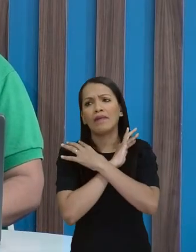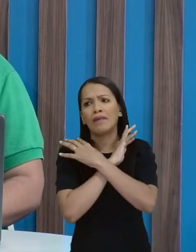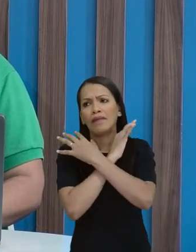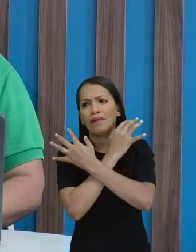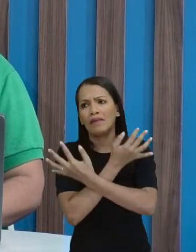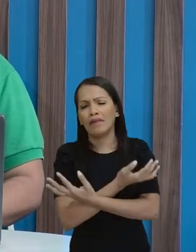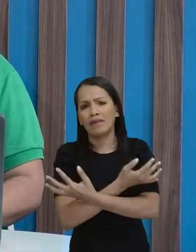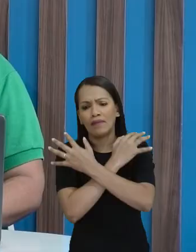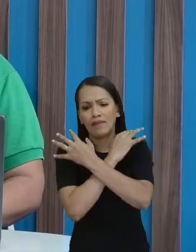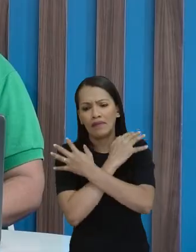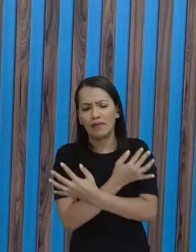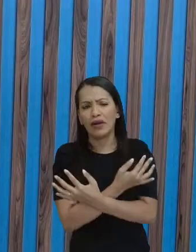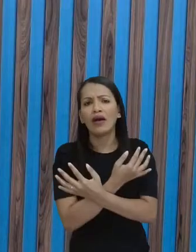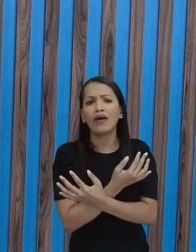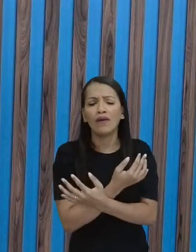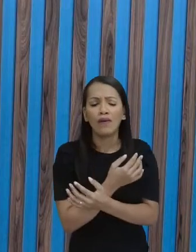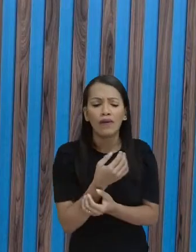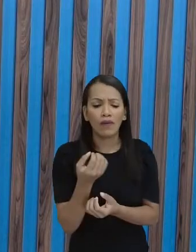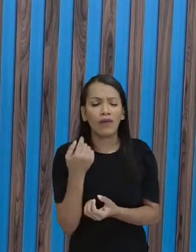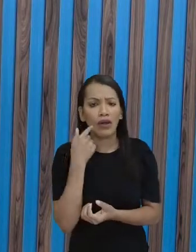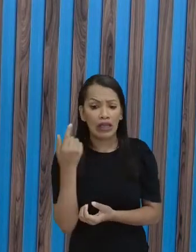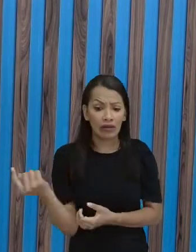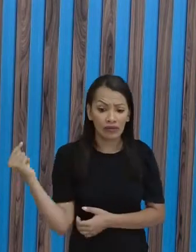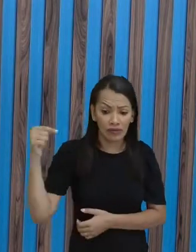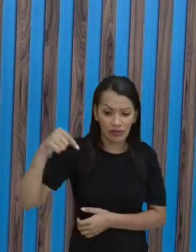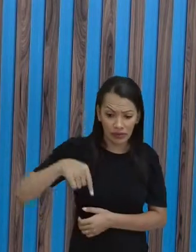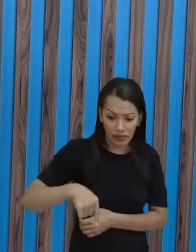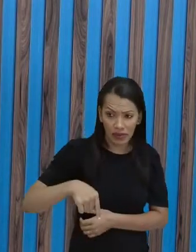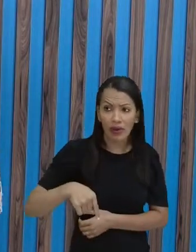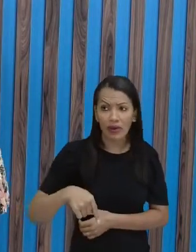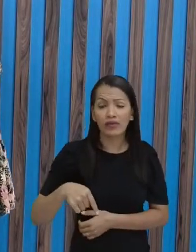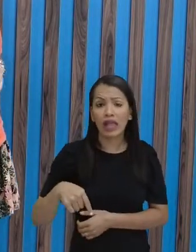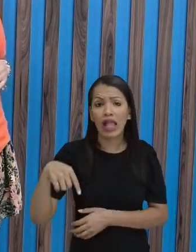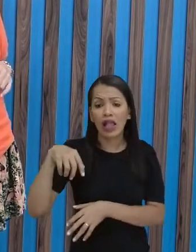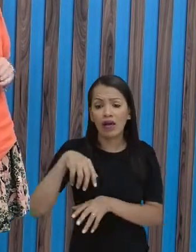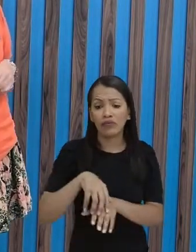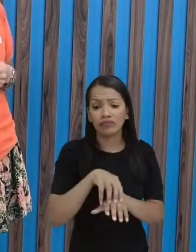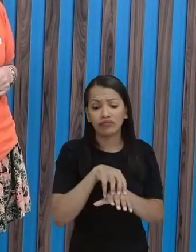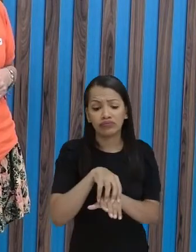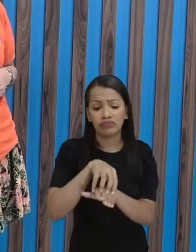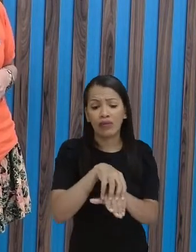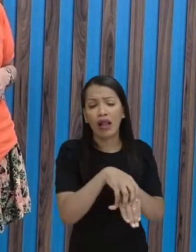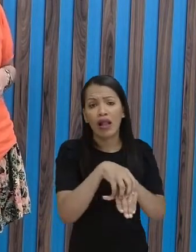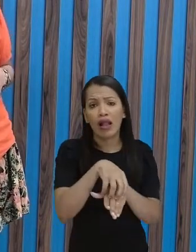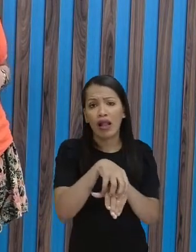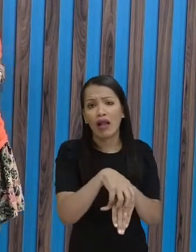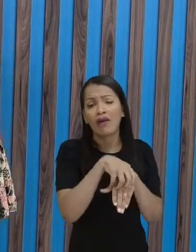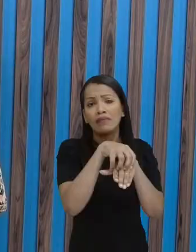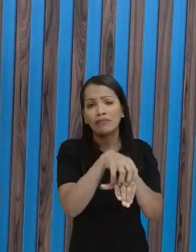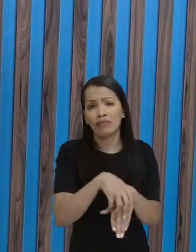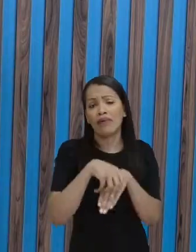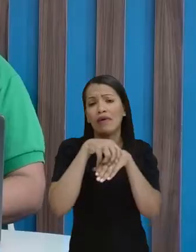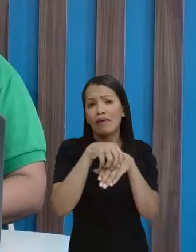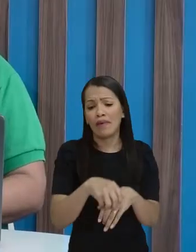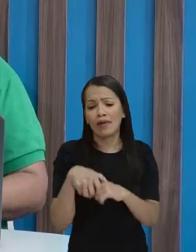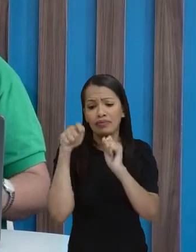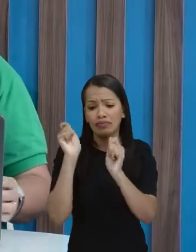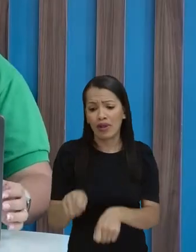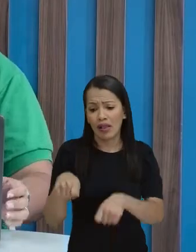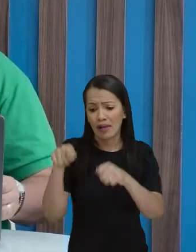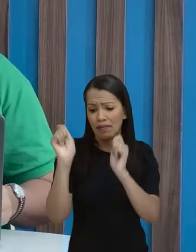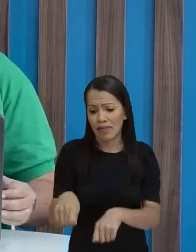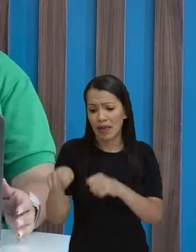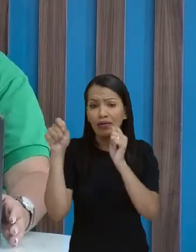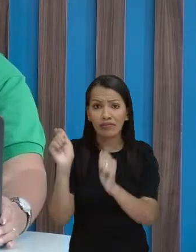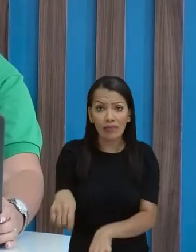carro quebrou. No caso, foi a carruagem, que o pneu estourou da carruagem. E os anões não deram jeito, que